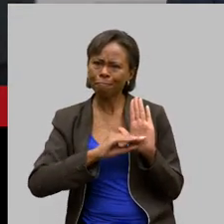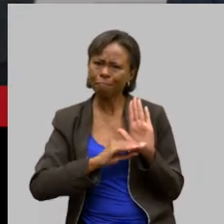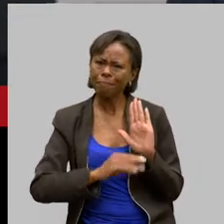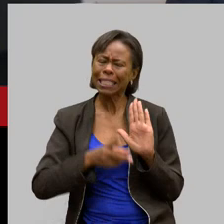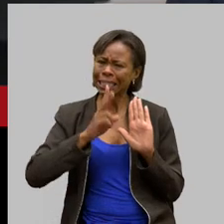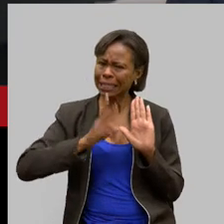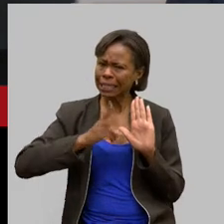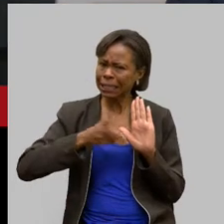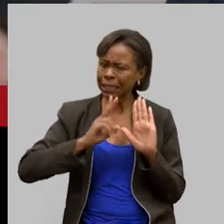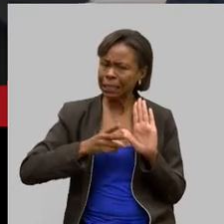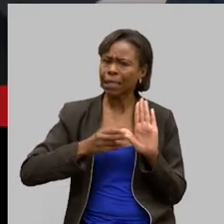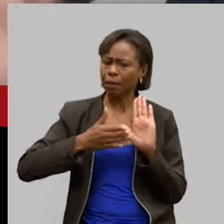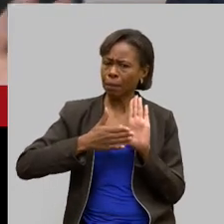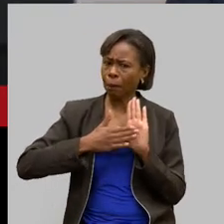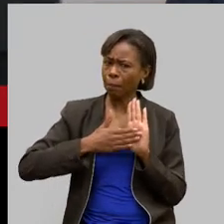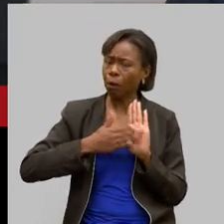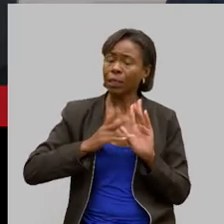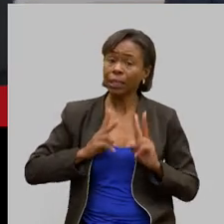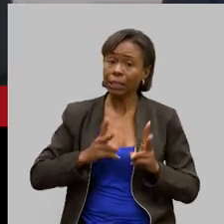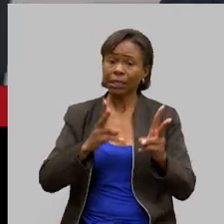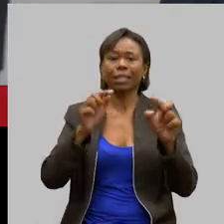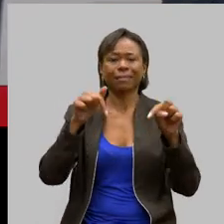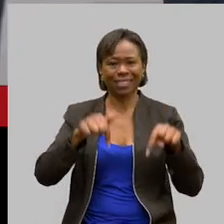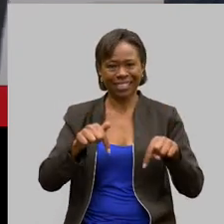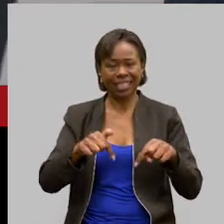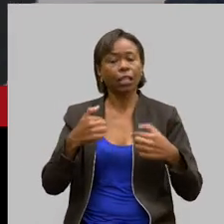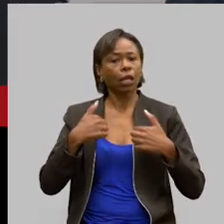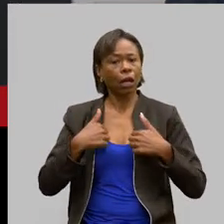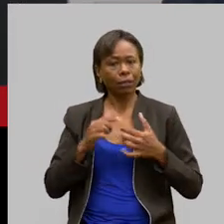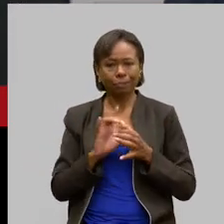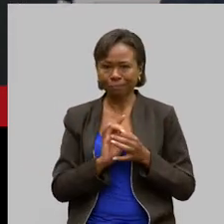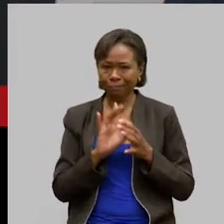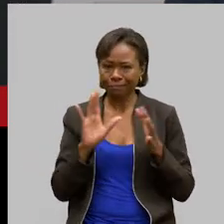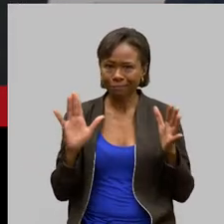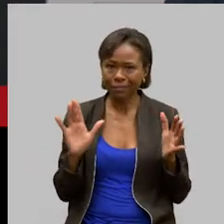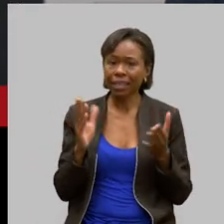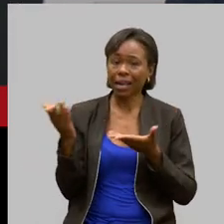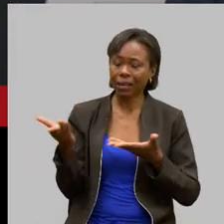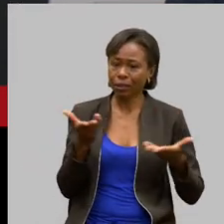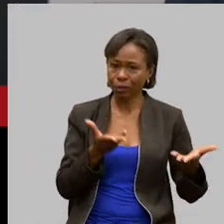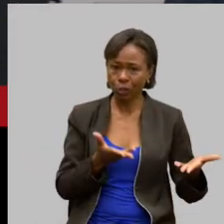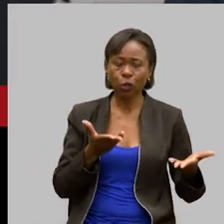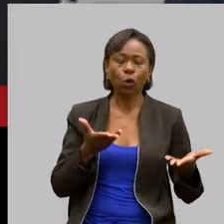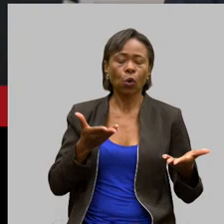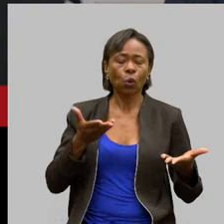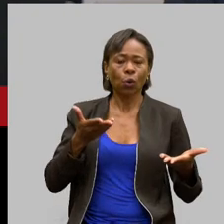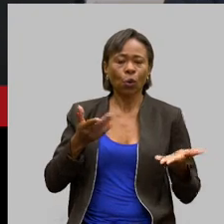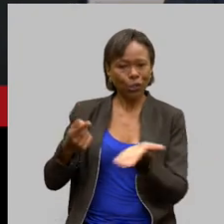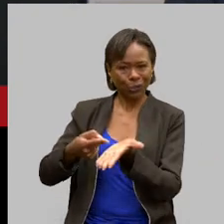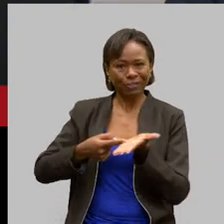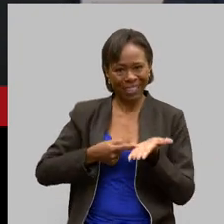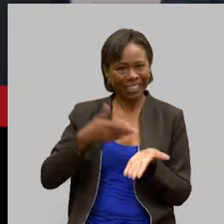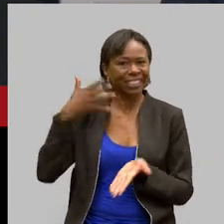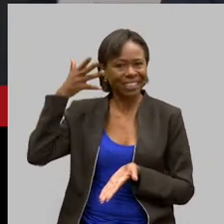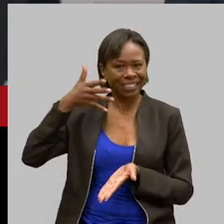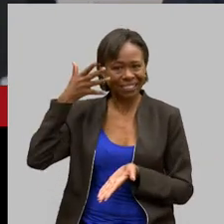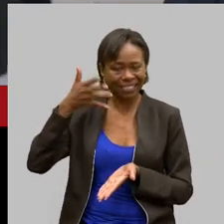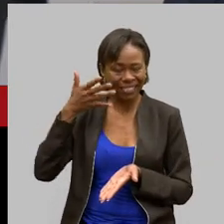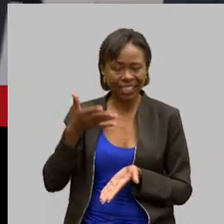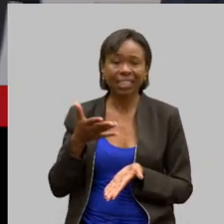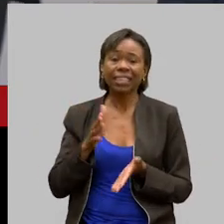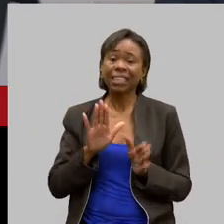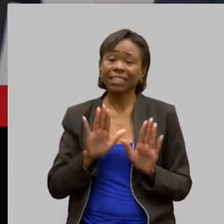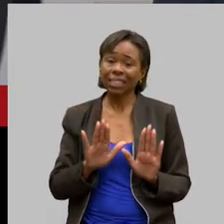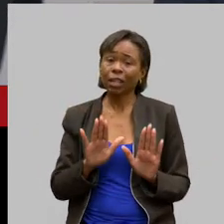da nossa construção então eu não vou alongar muito na minha exposição Noal a gente quer ouvir os convidados mas e é isso pra gente